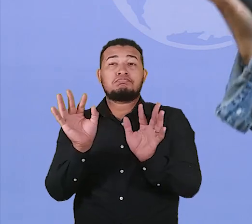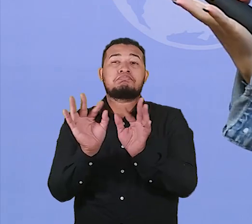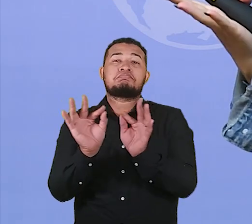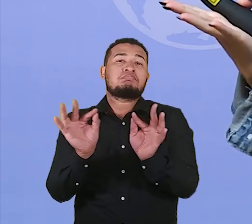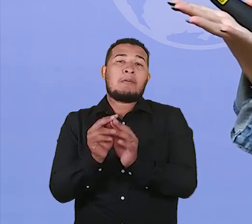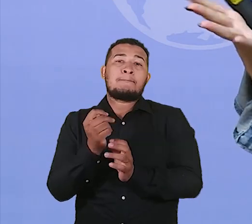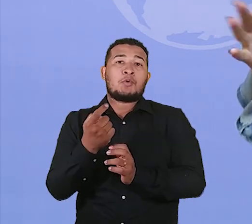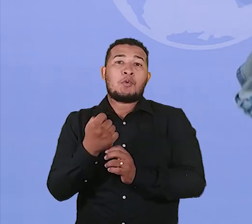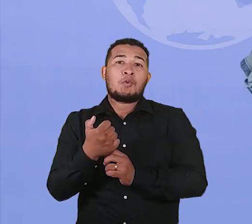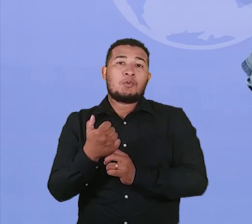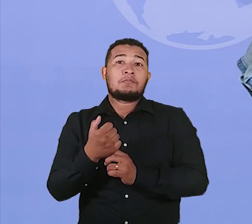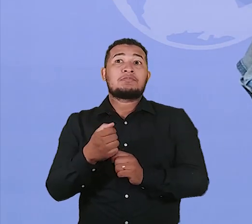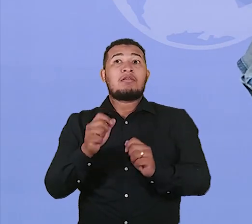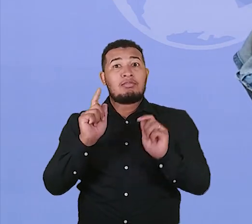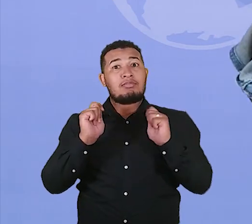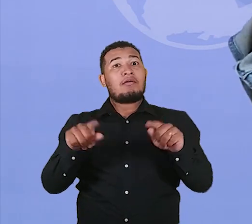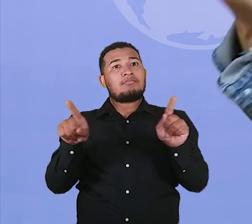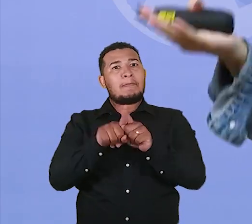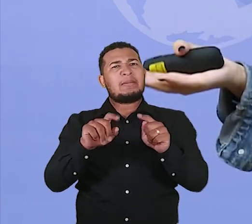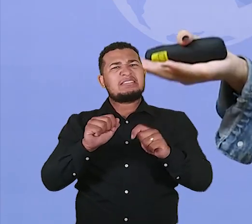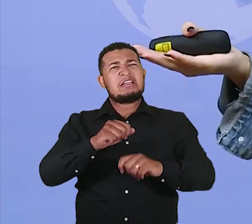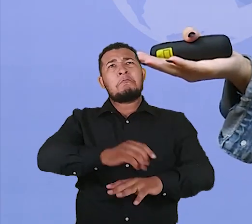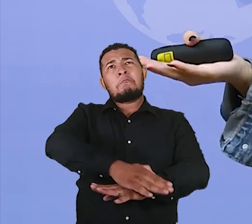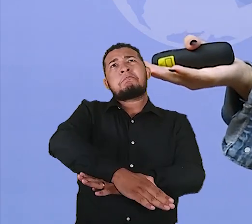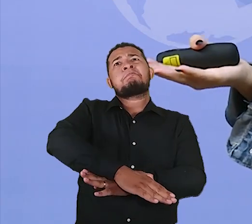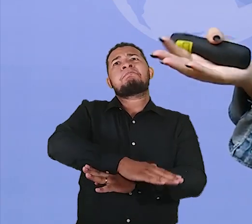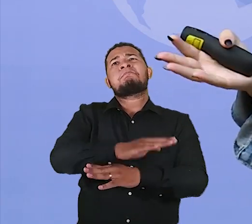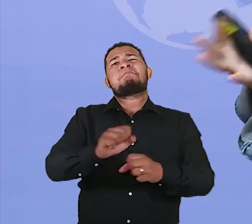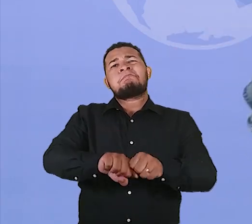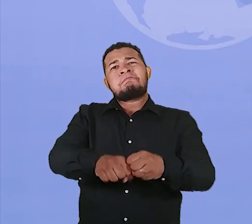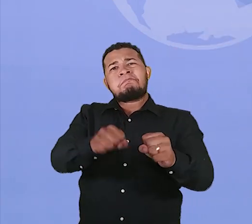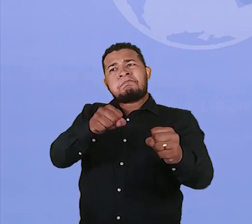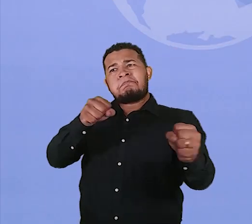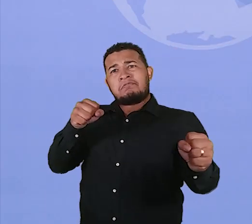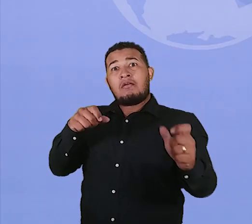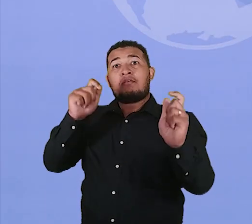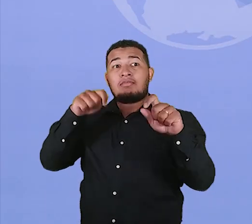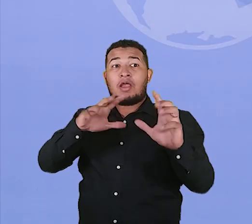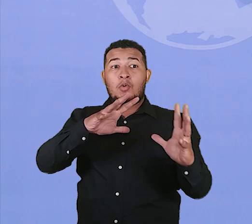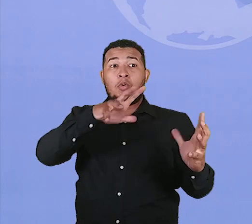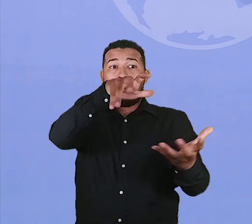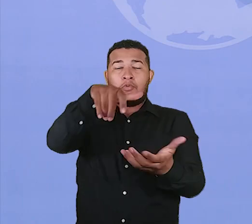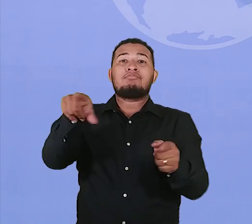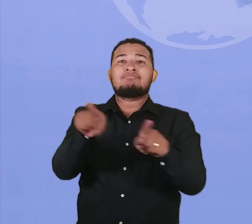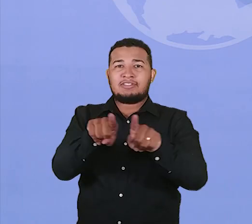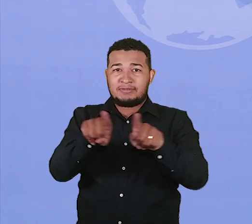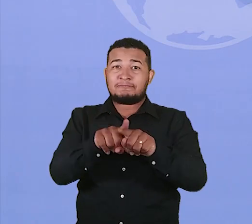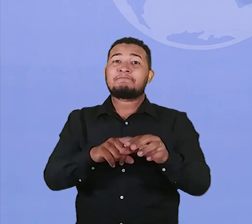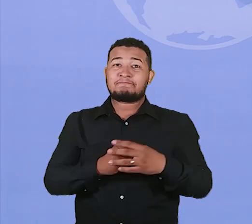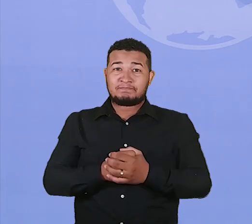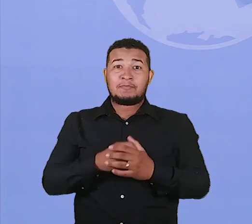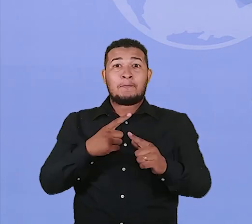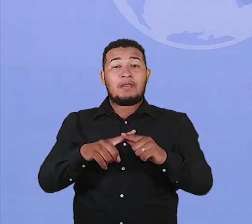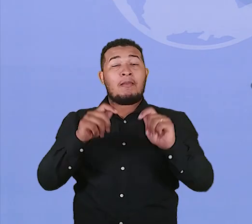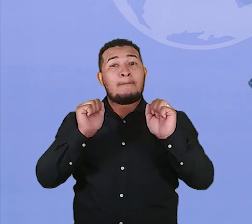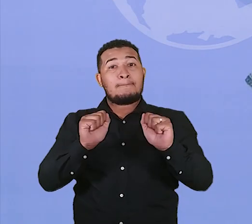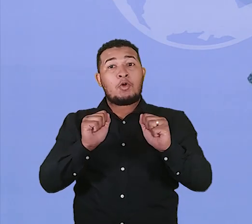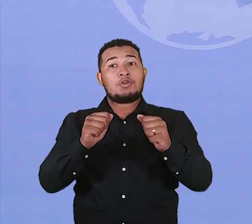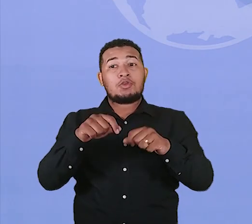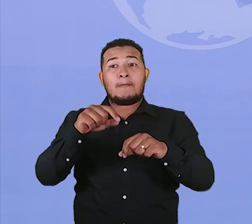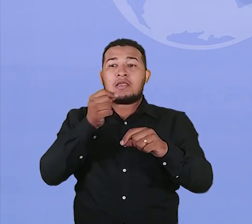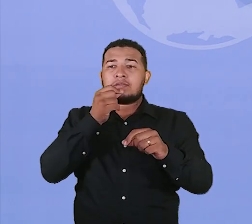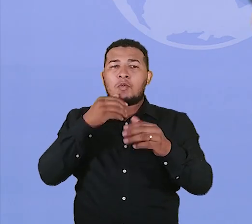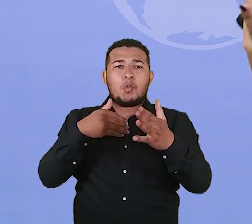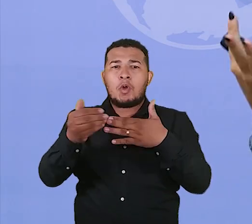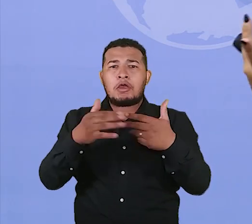uma vaga tão grande tão grande ele vai poder até mover o mundo né isso daí foi uma analogia que ele fez porque a gente consegue